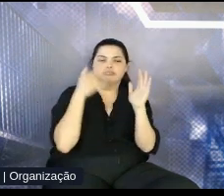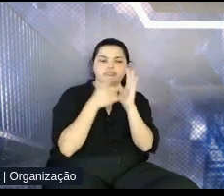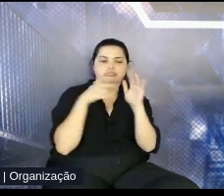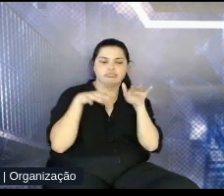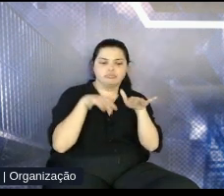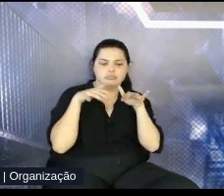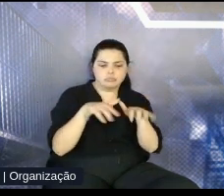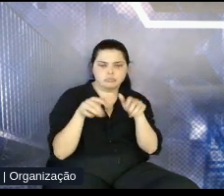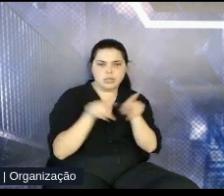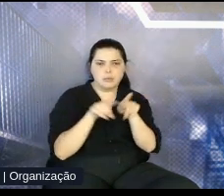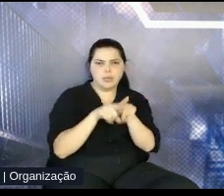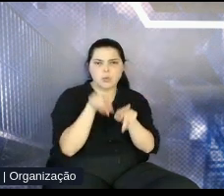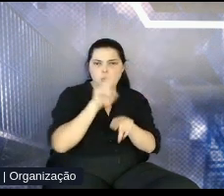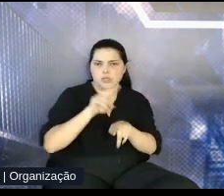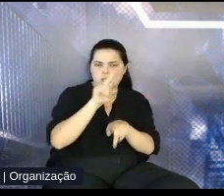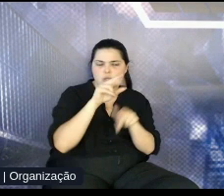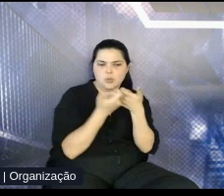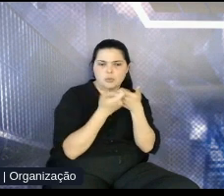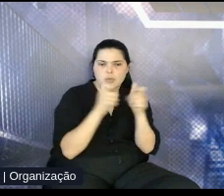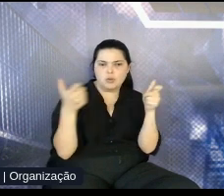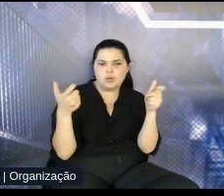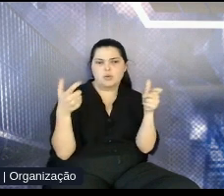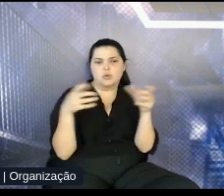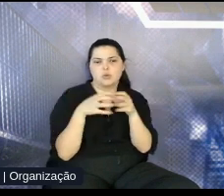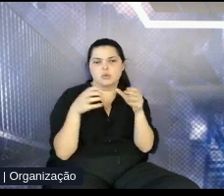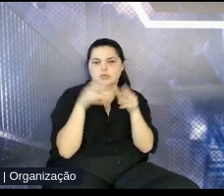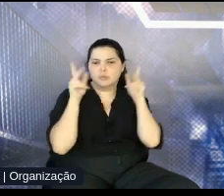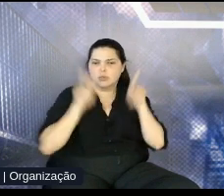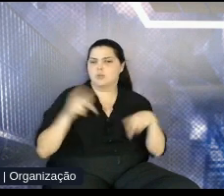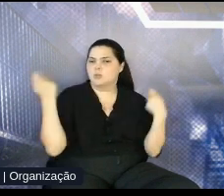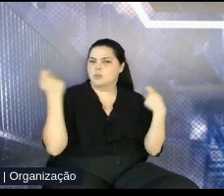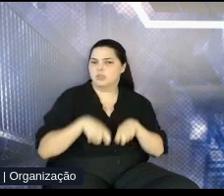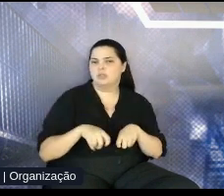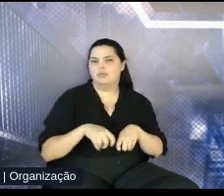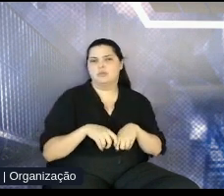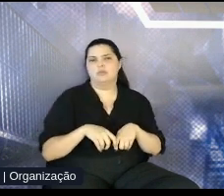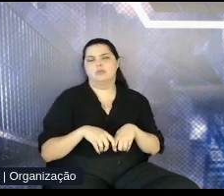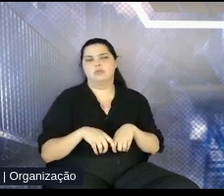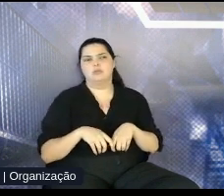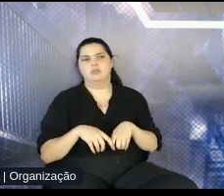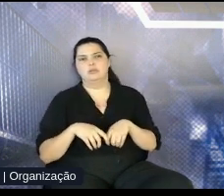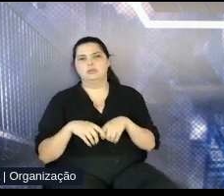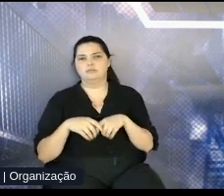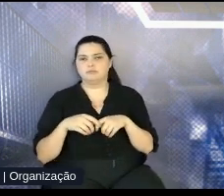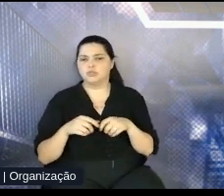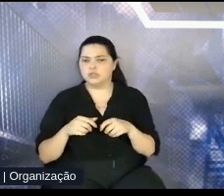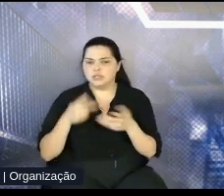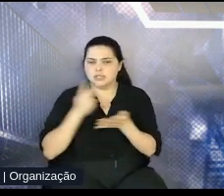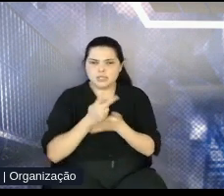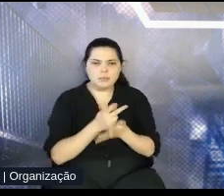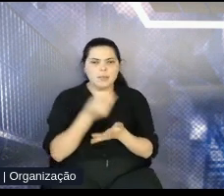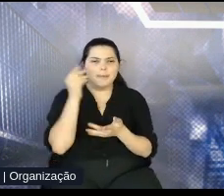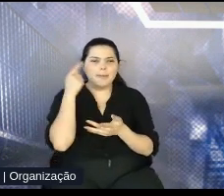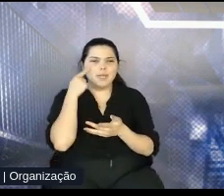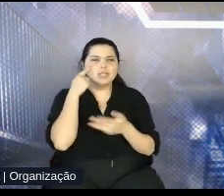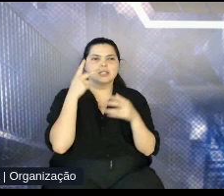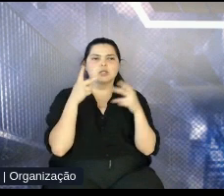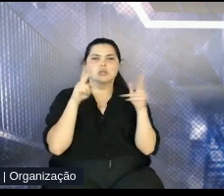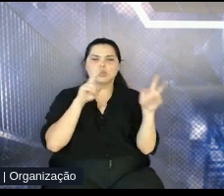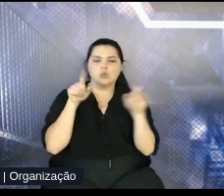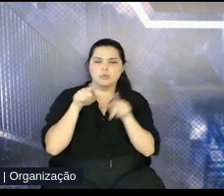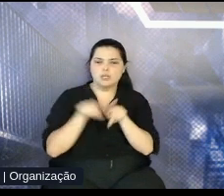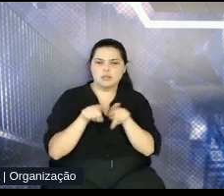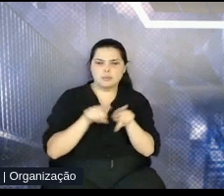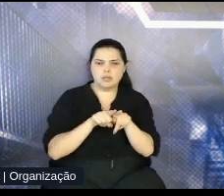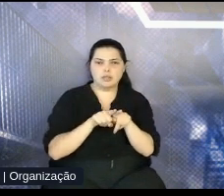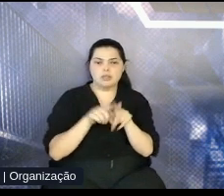sejam usáveis pelo maior número de pessoas possível. Então, a gente bate muito nessa tecla, a gente fala muito sobre isso dentro de